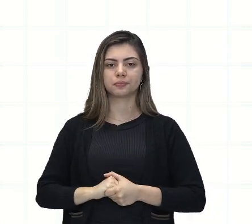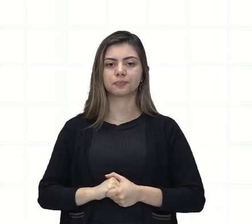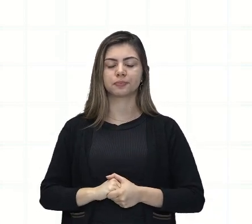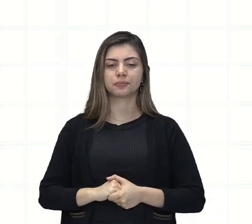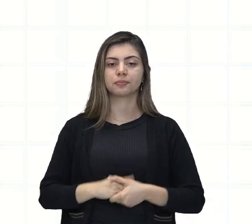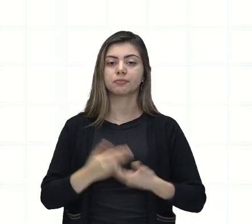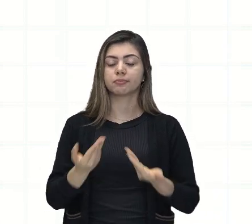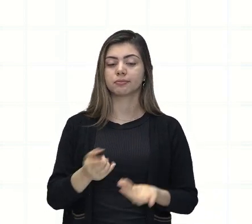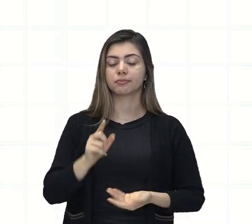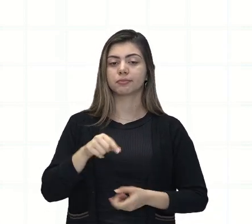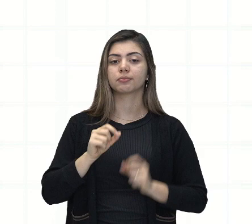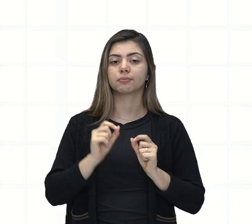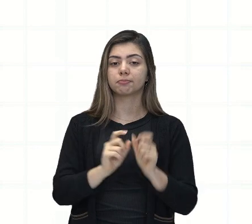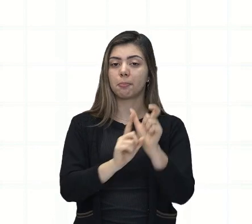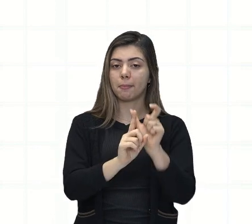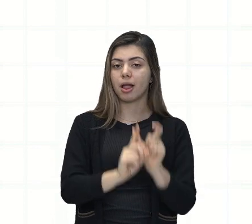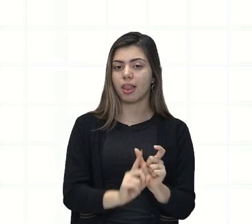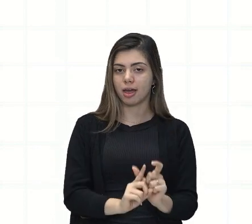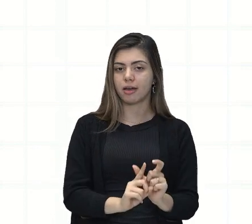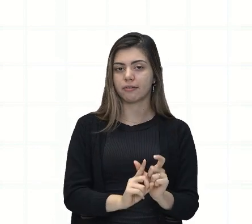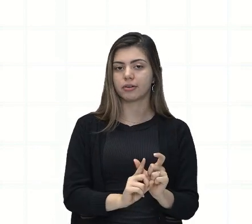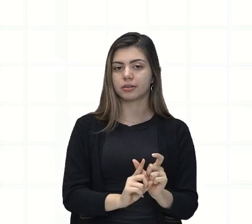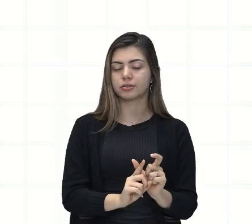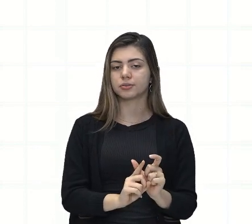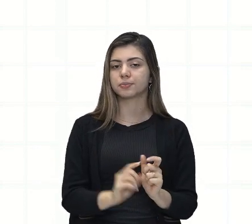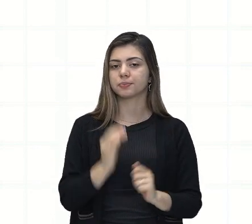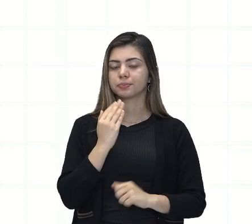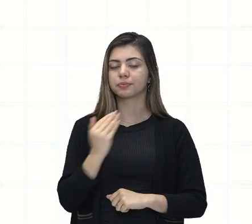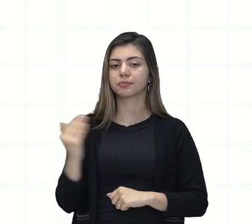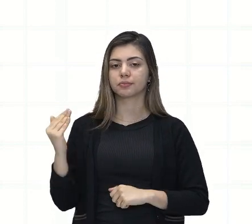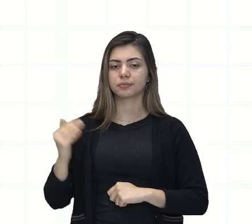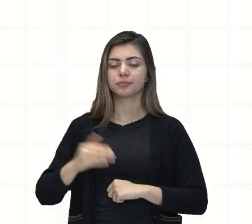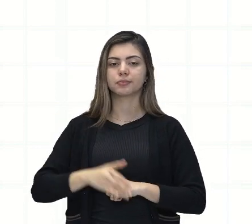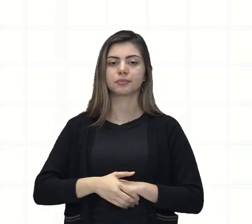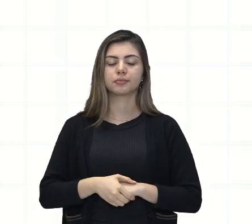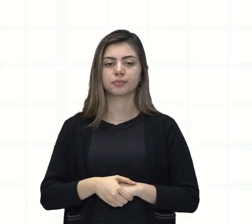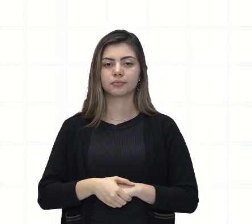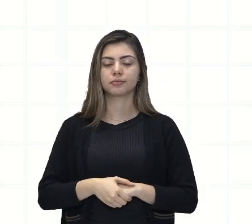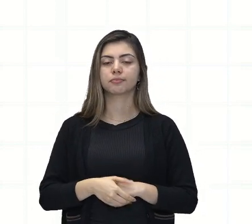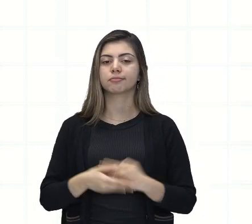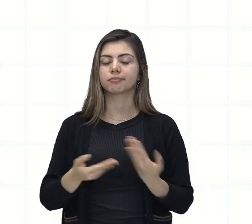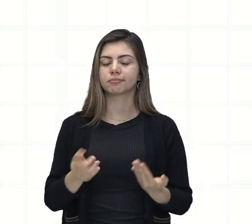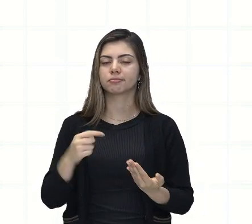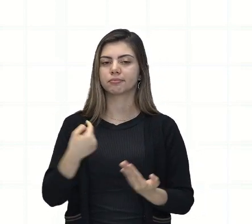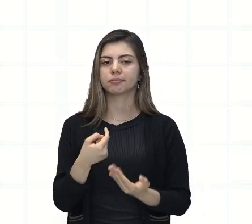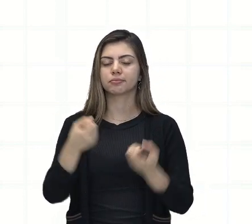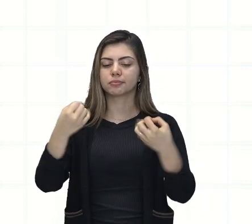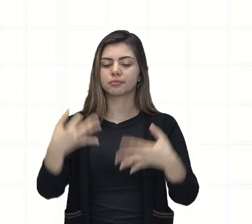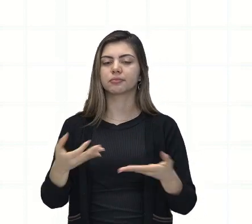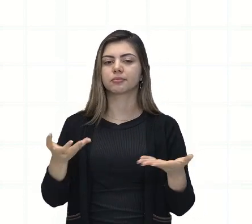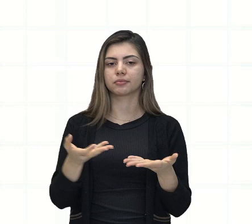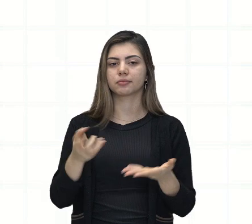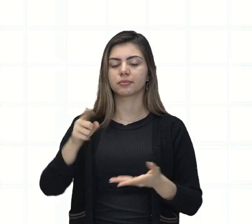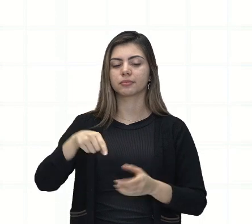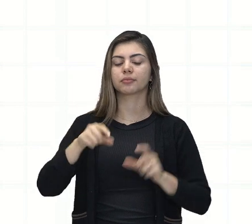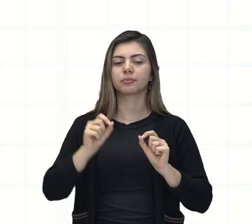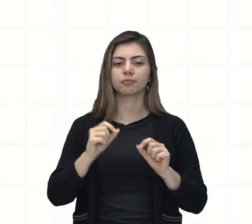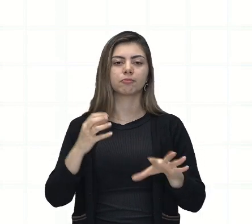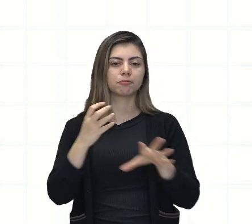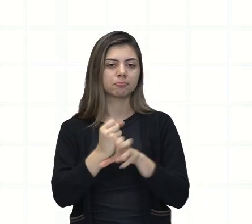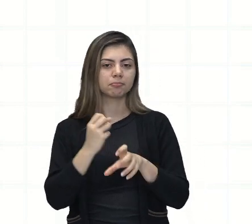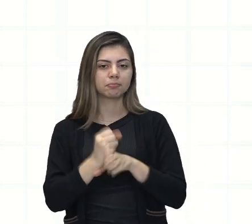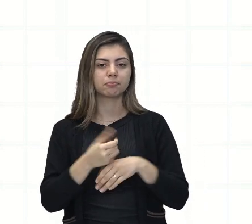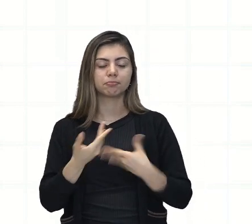coletivos. Palavras, vamos destacar, né? Já que nós estamos falando de quantidades.